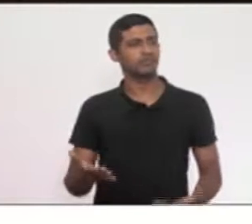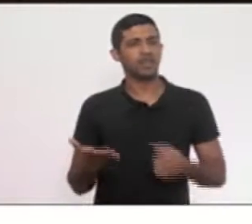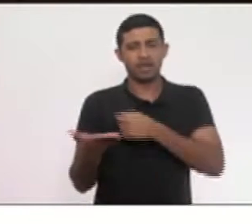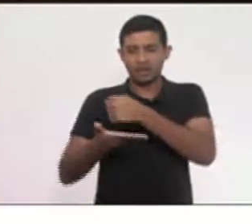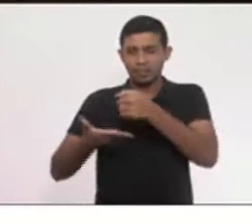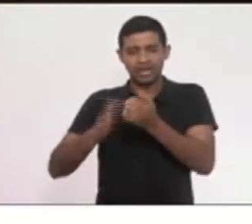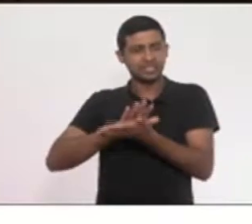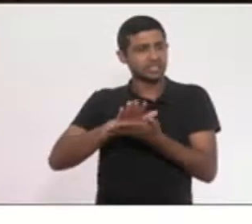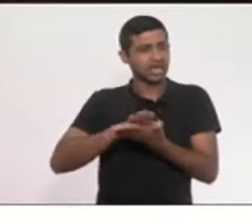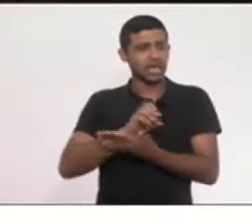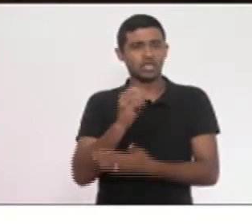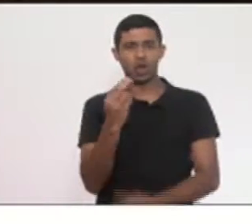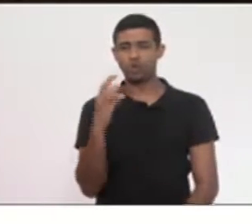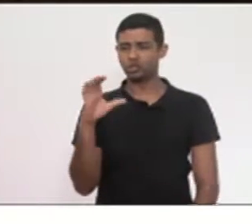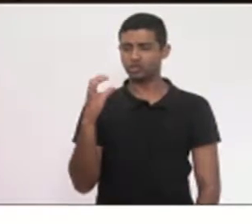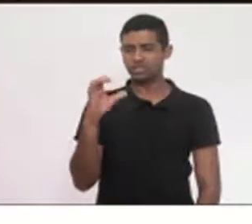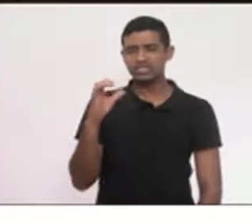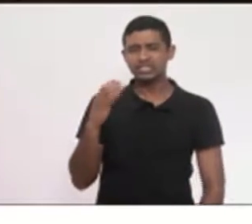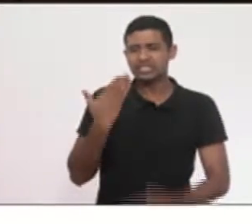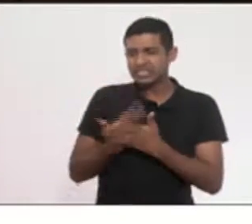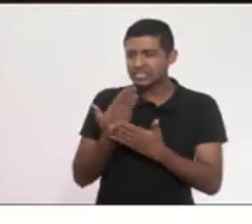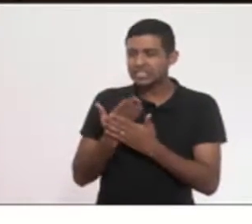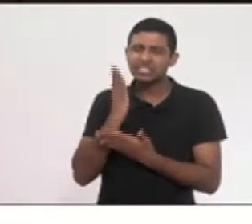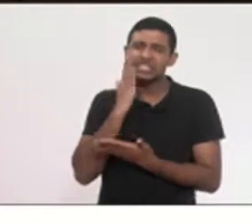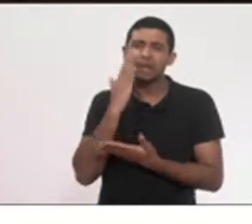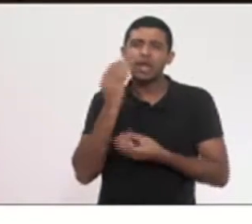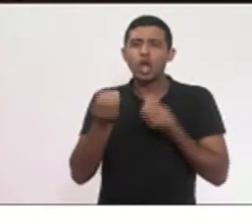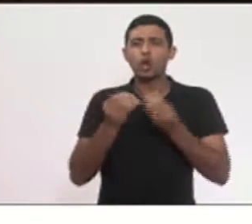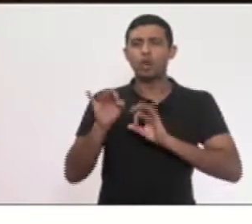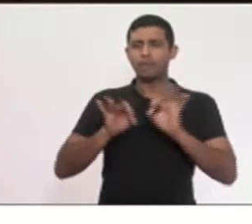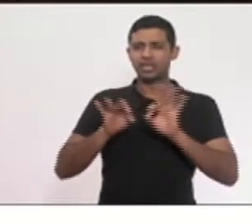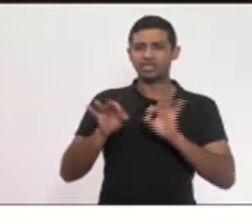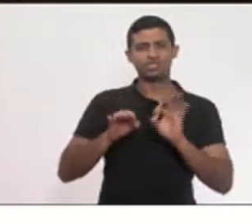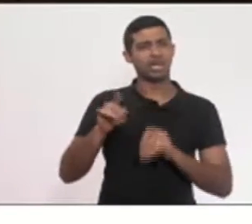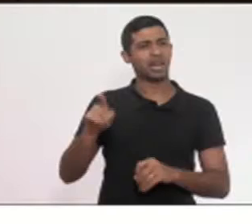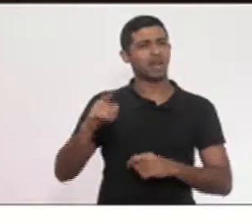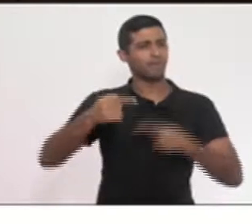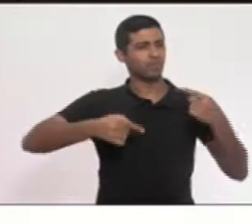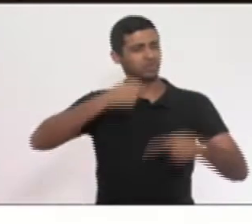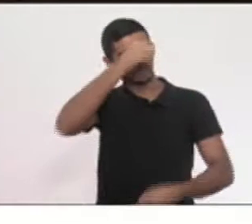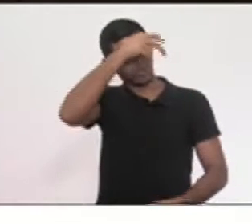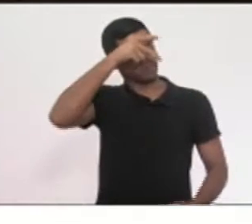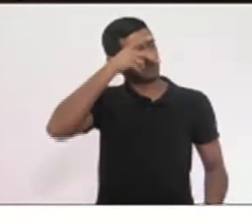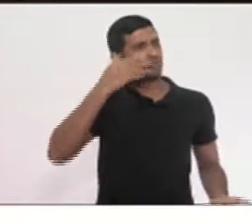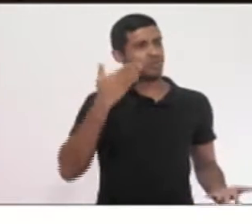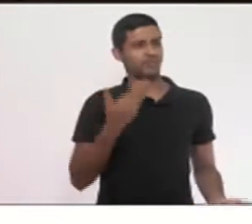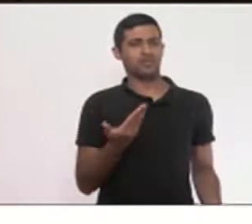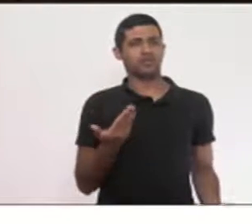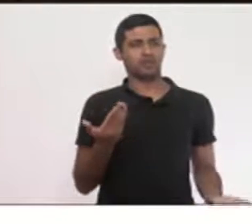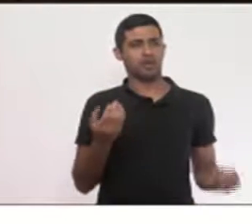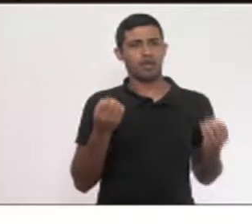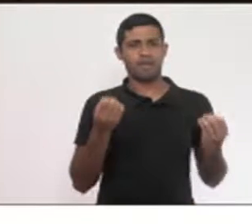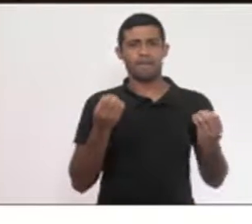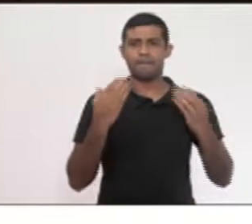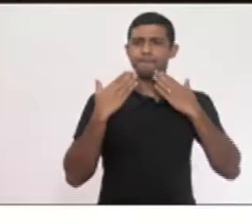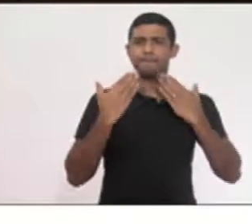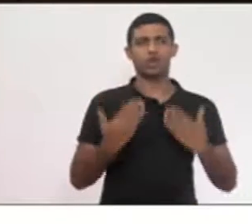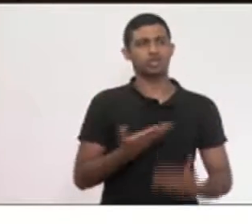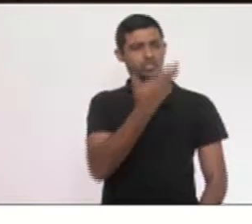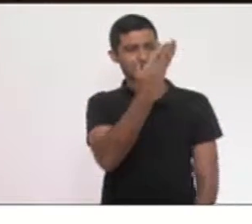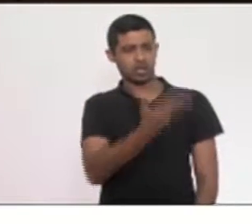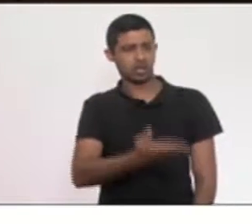conhecimento científico para planejar as políticas públicas. É o exemplo da mensagem apresentada por